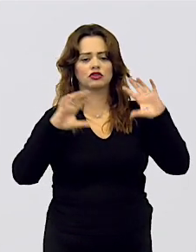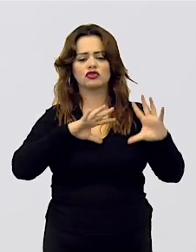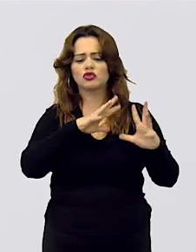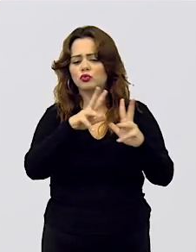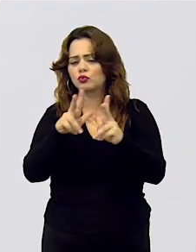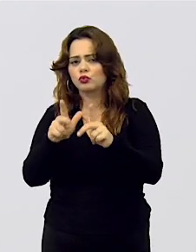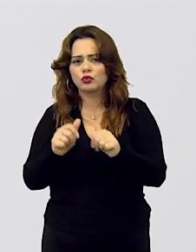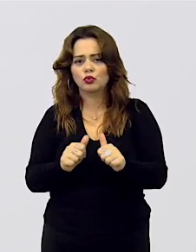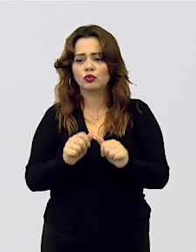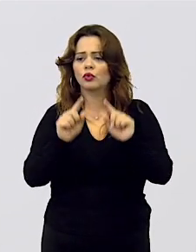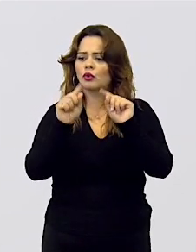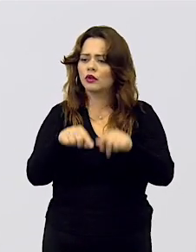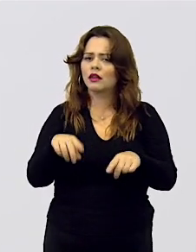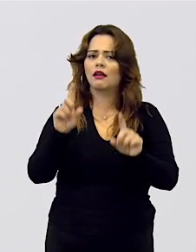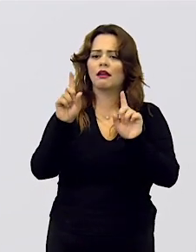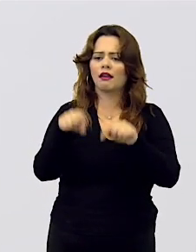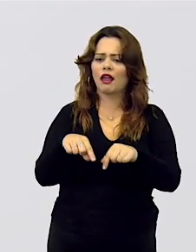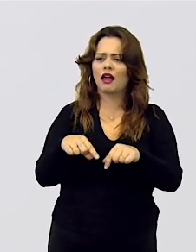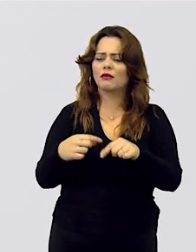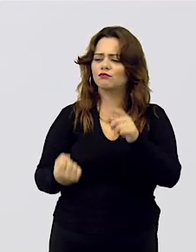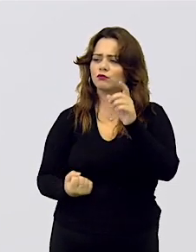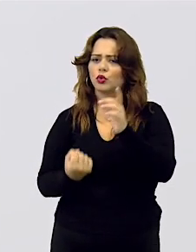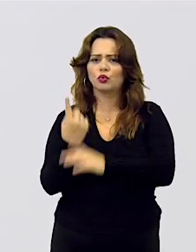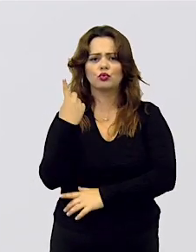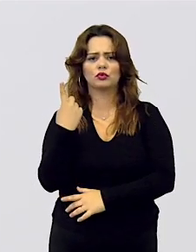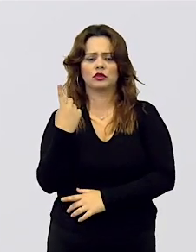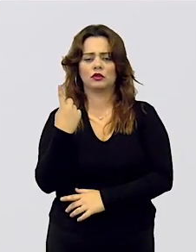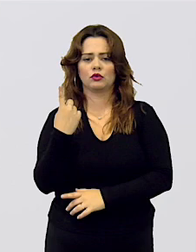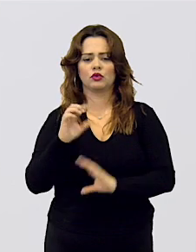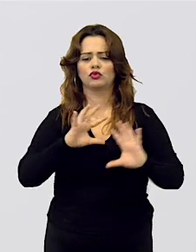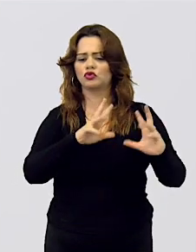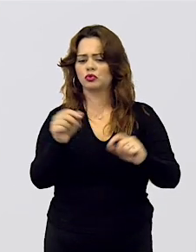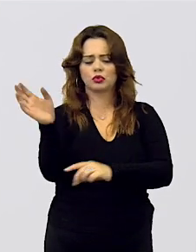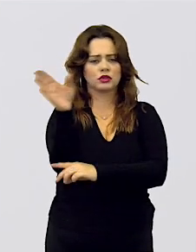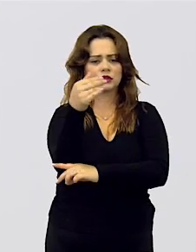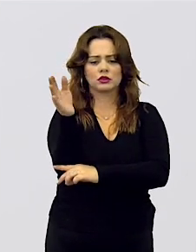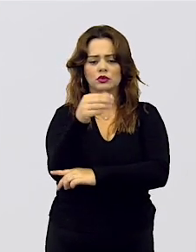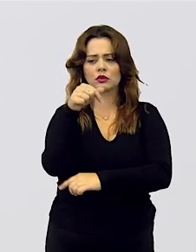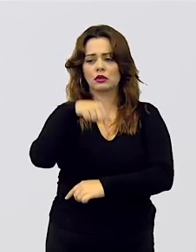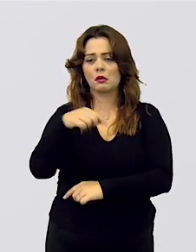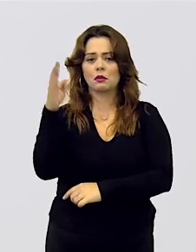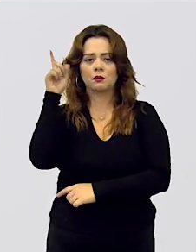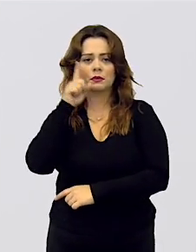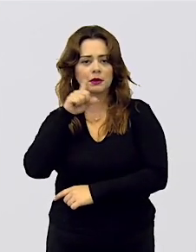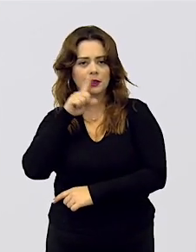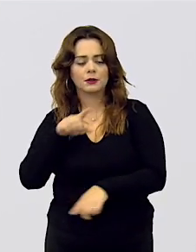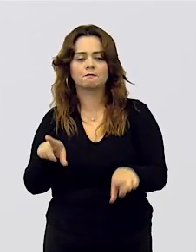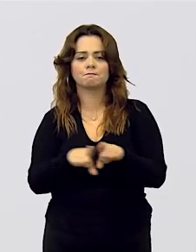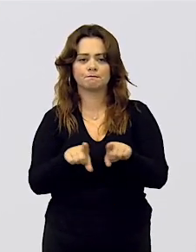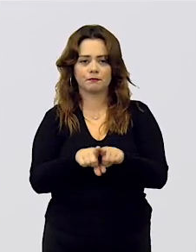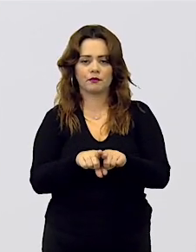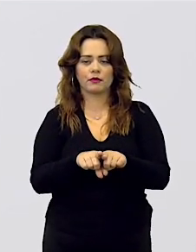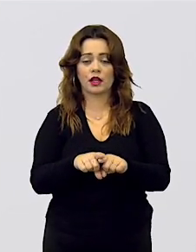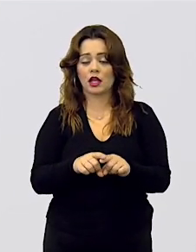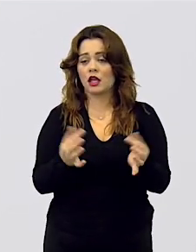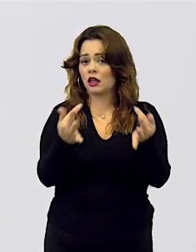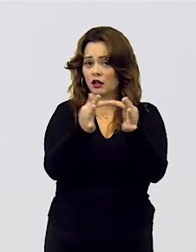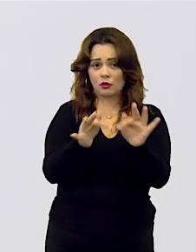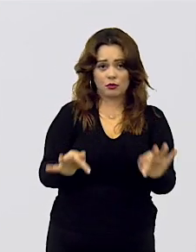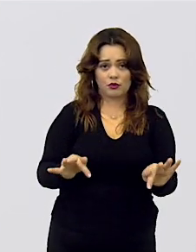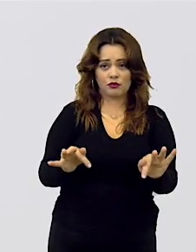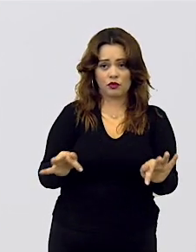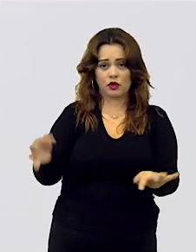agrupamento O que é algo único nas chancelarias latino-americanas por fim e como